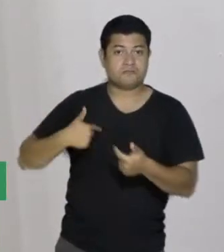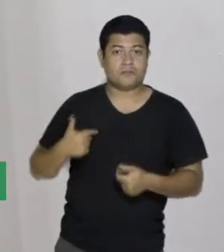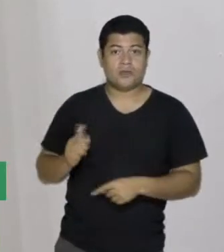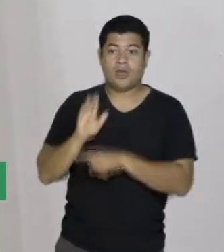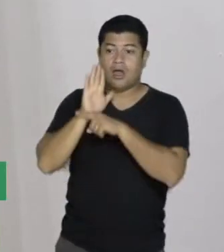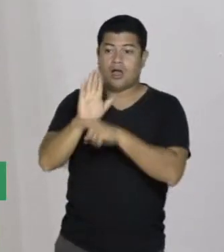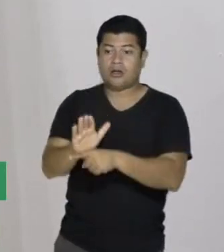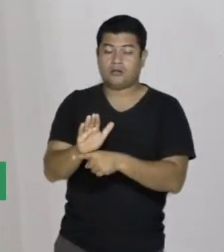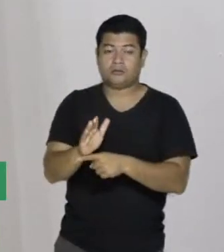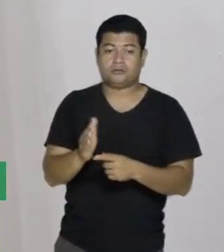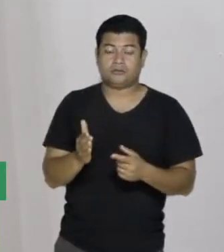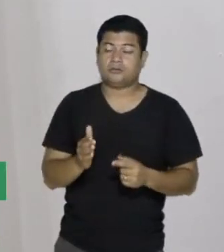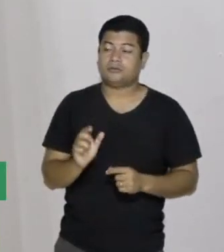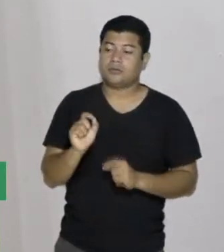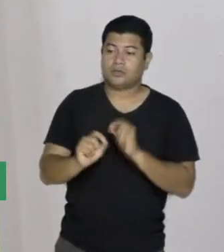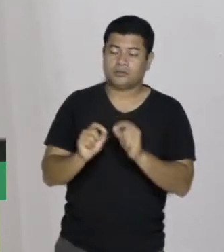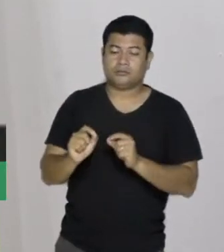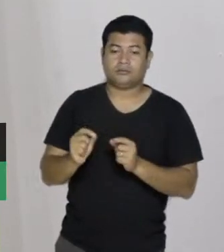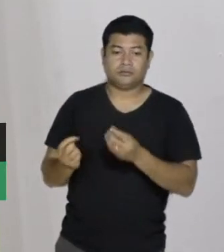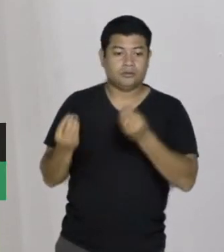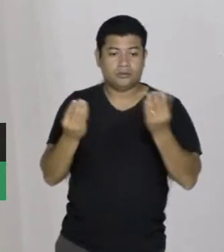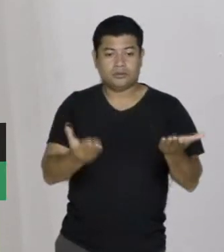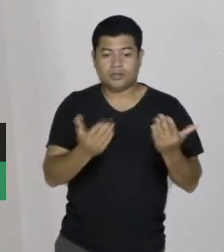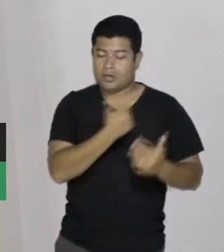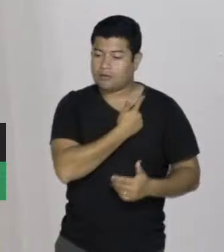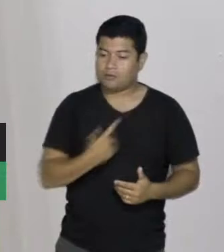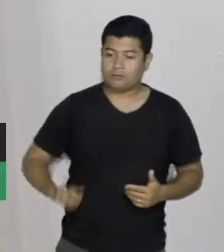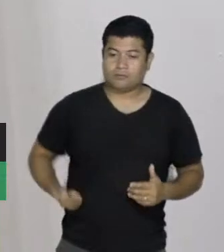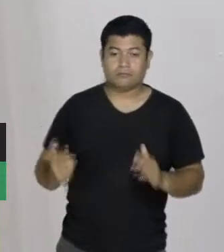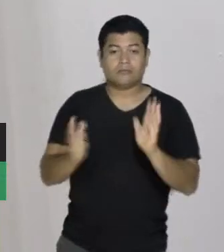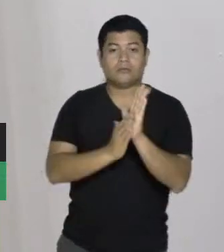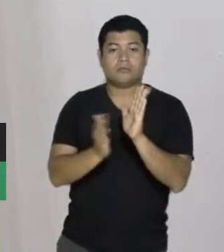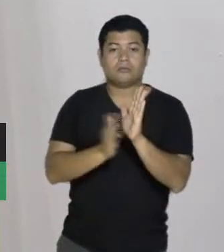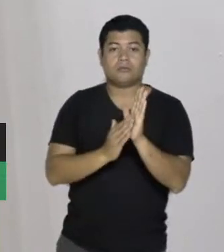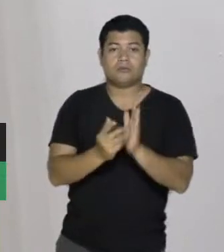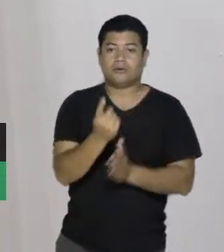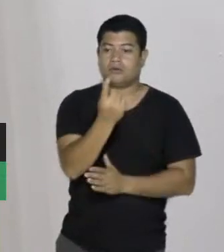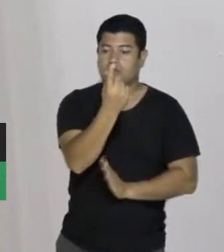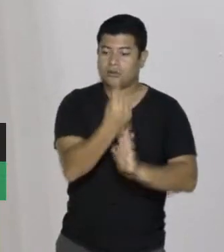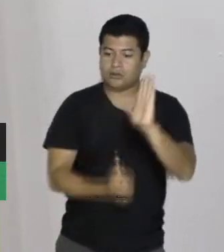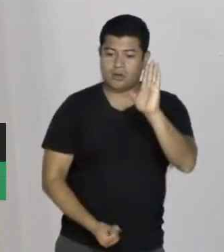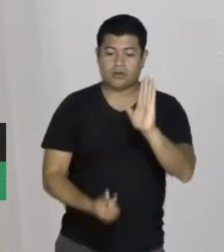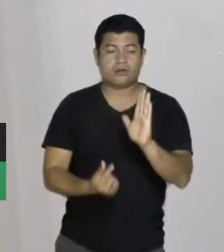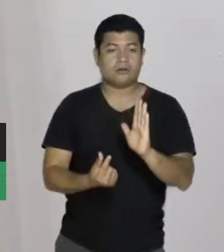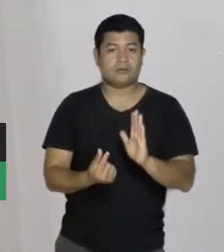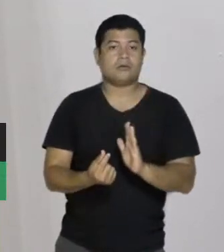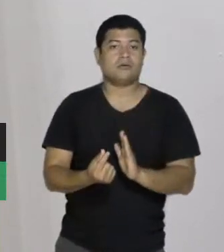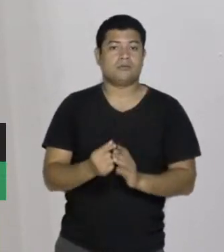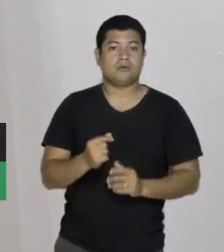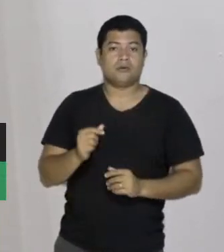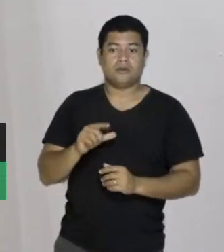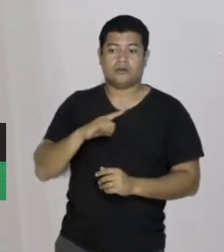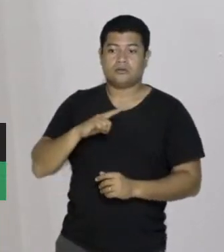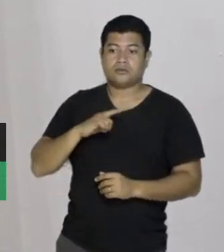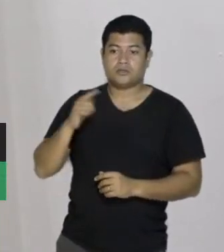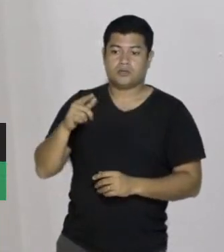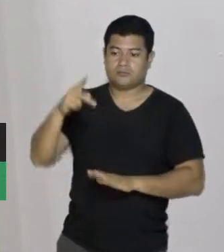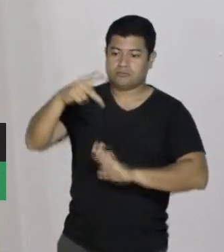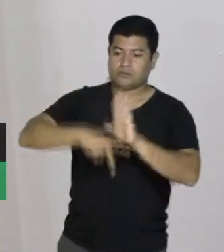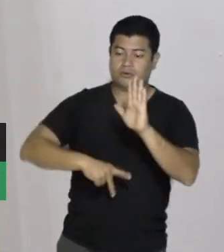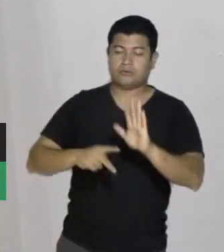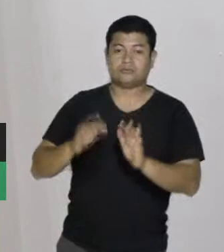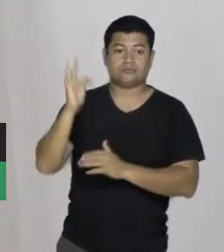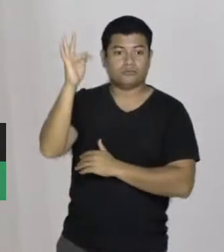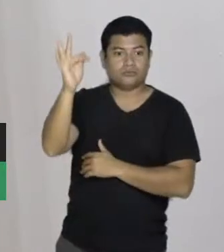governo uma proposta de dotação orçamentária para que haja um valor fixo garantido para um planejamento futuro de ações dessas